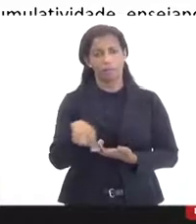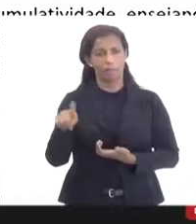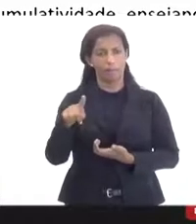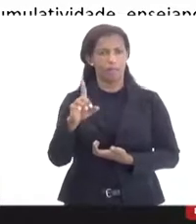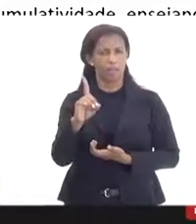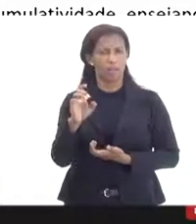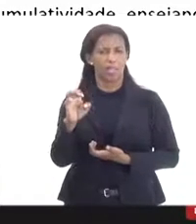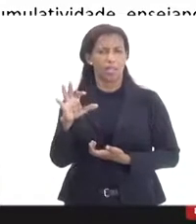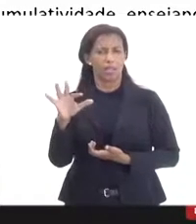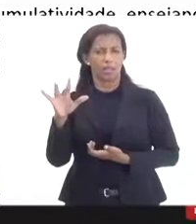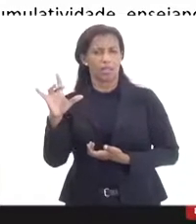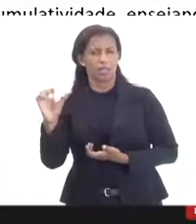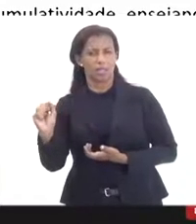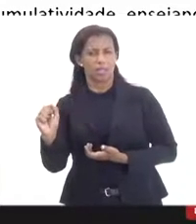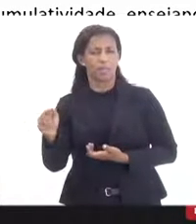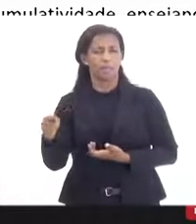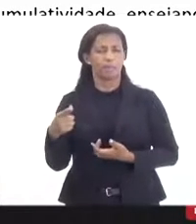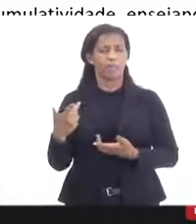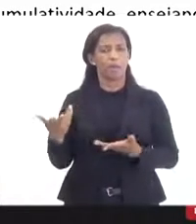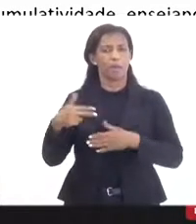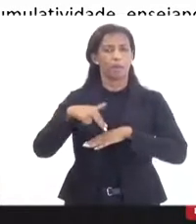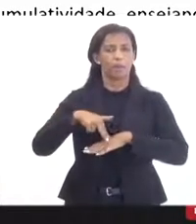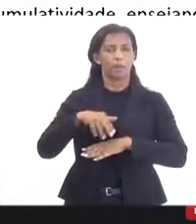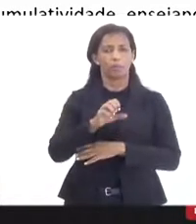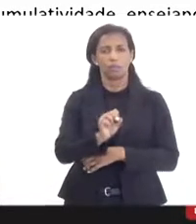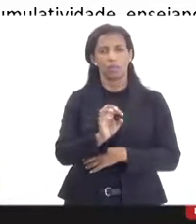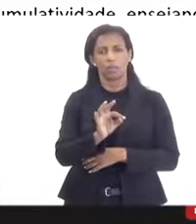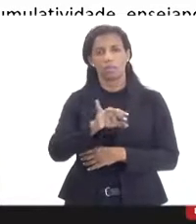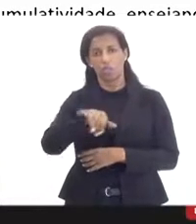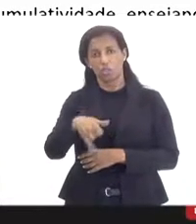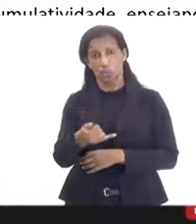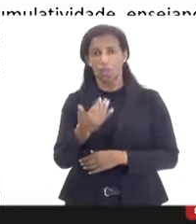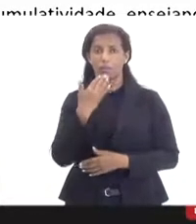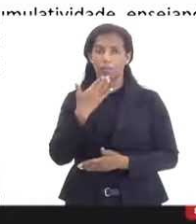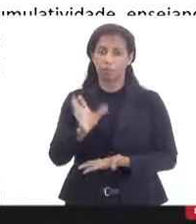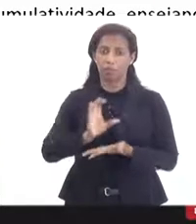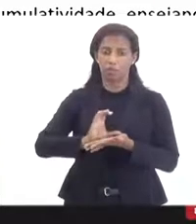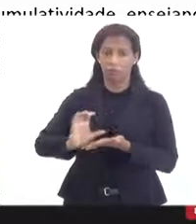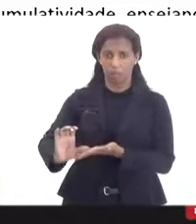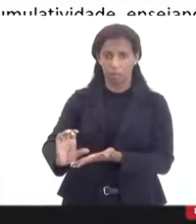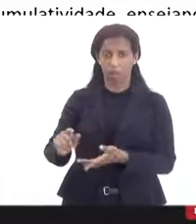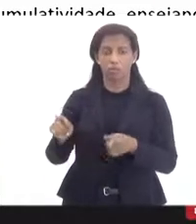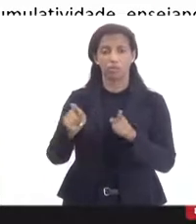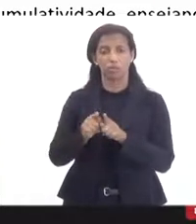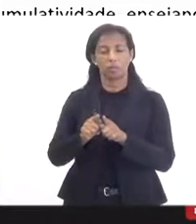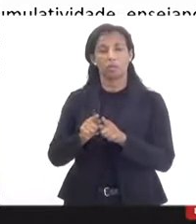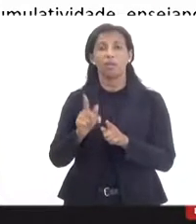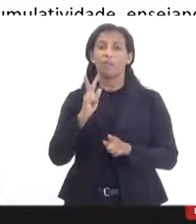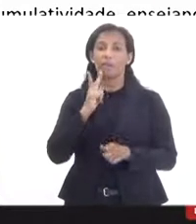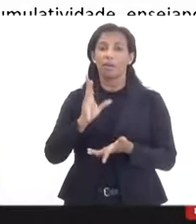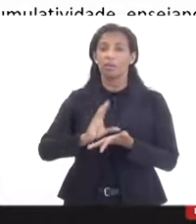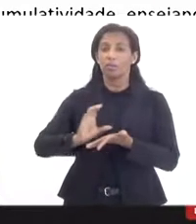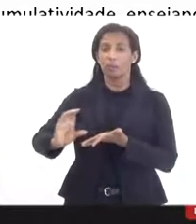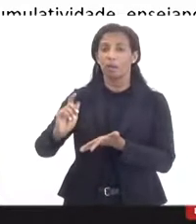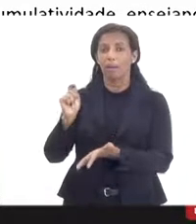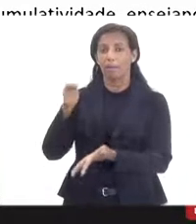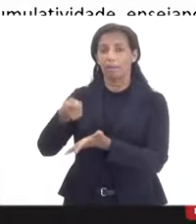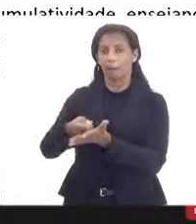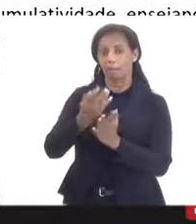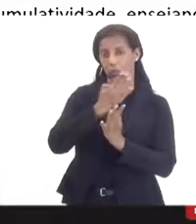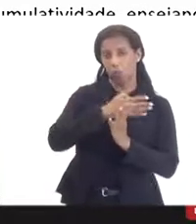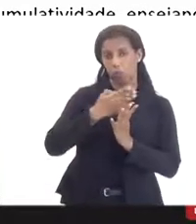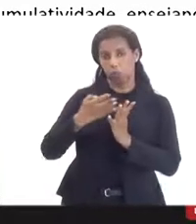né, equiparando e aí adotando o posicionamento da STJ para fins de creditamento, que fala que o creditamento se equipara a pagamento